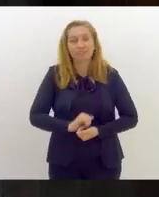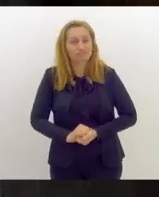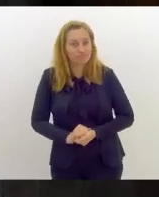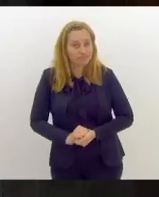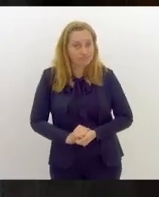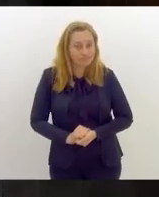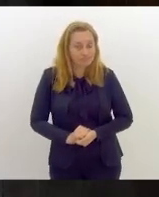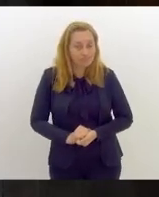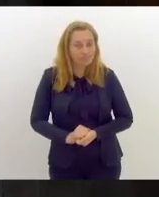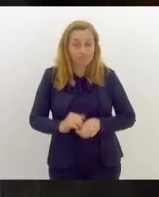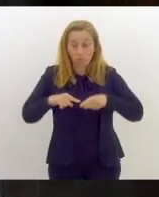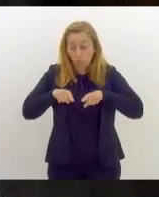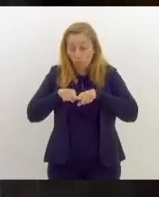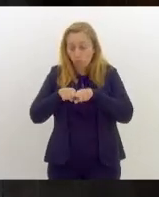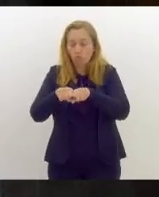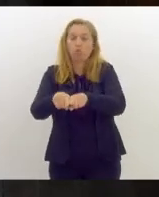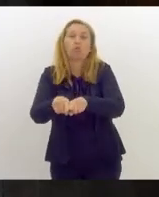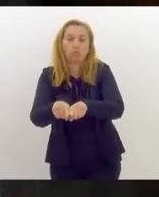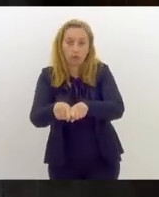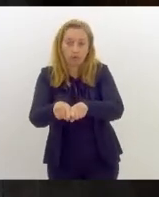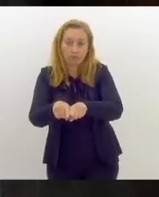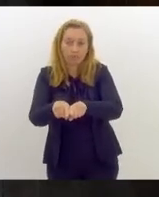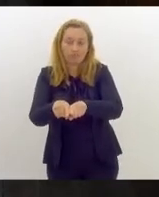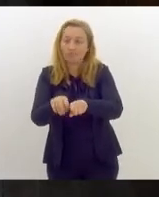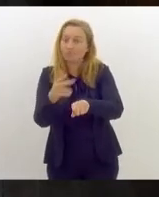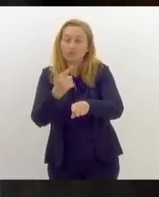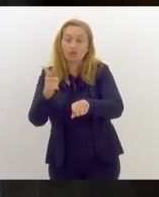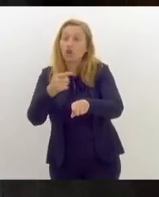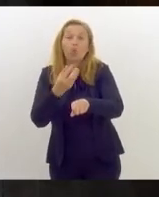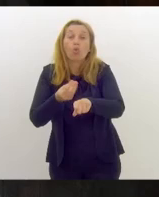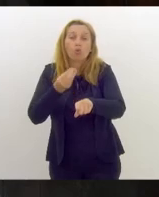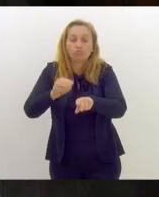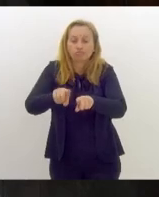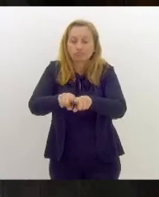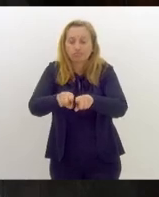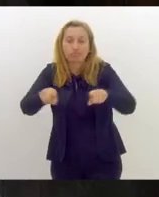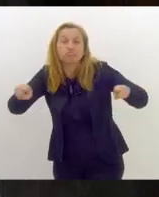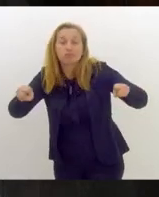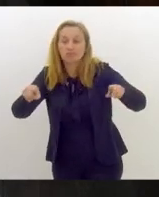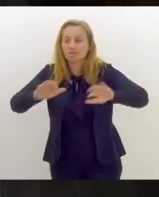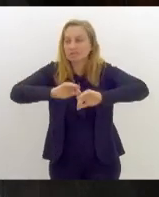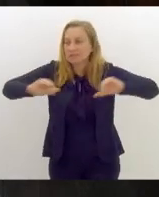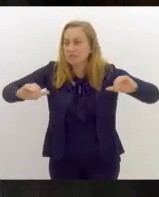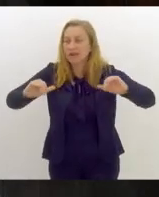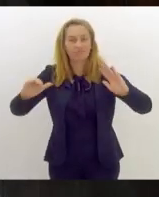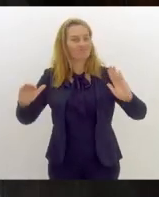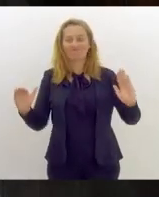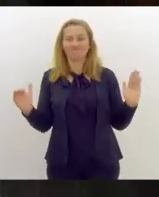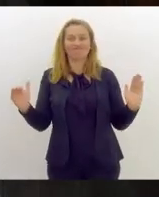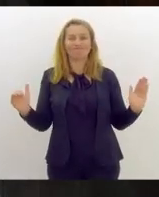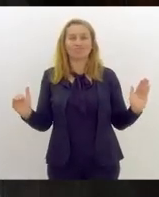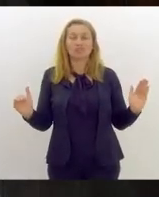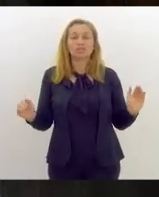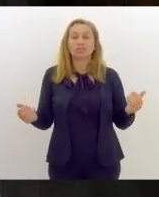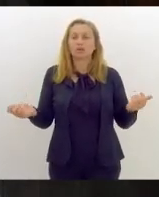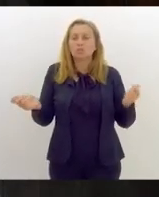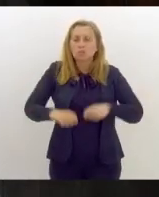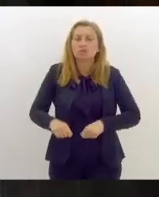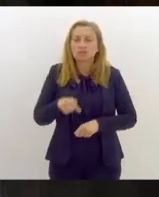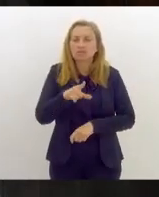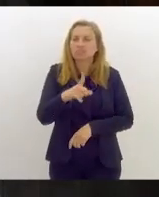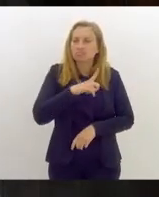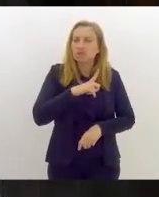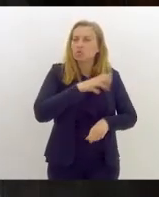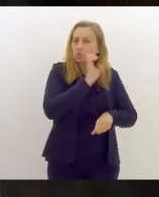são irmãs gêmeas são inseparáveis não é possível você tem um